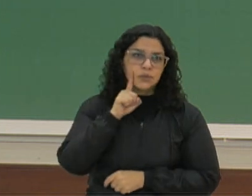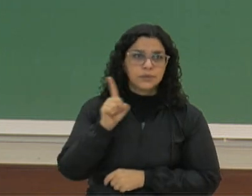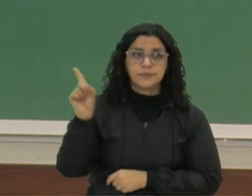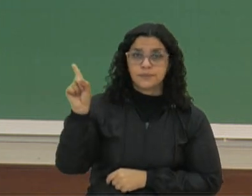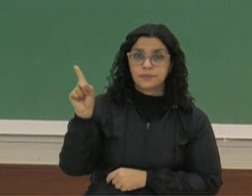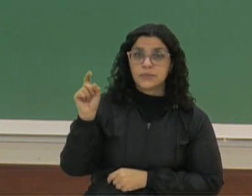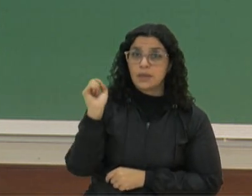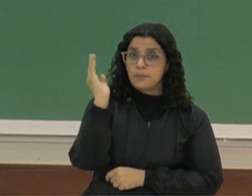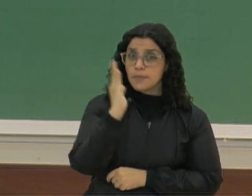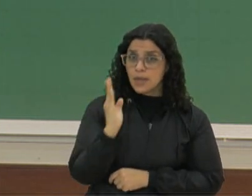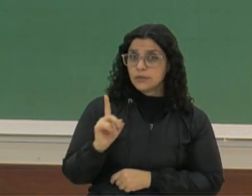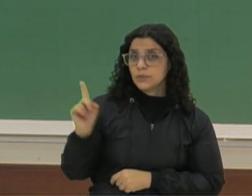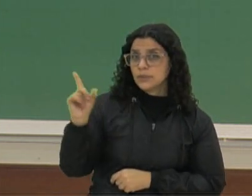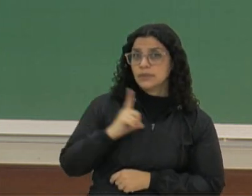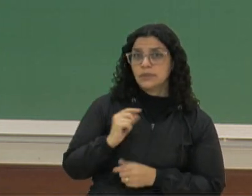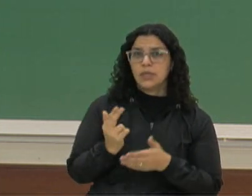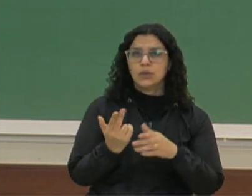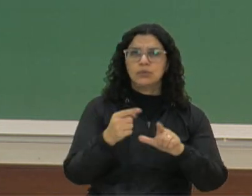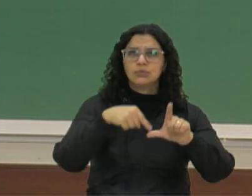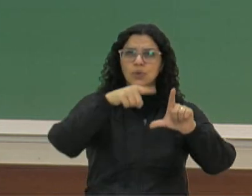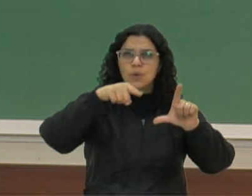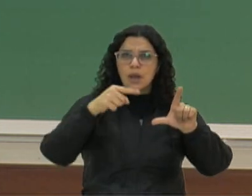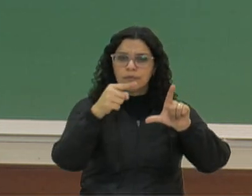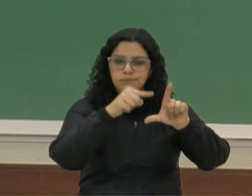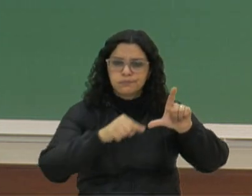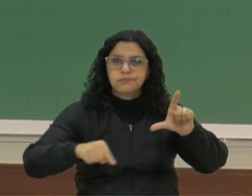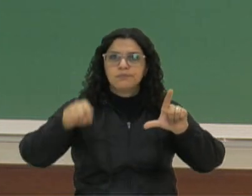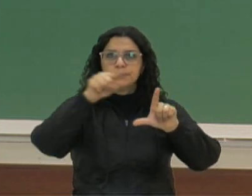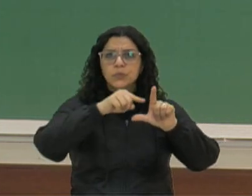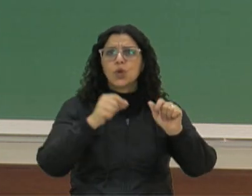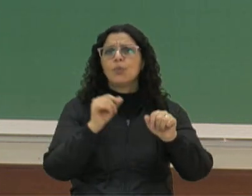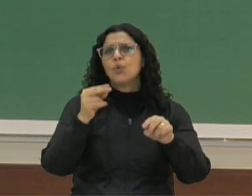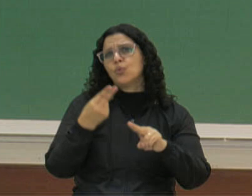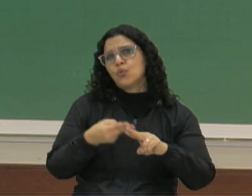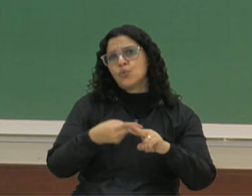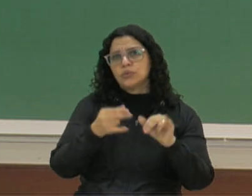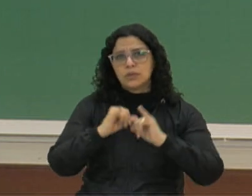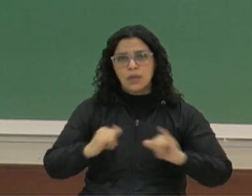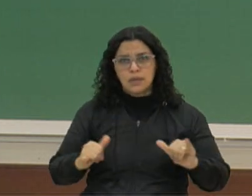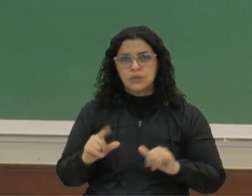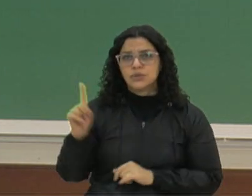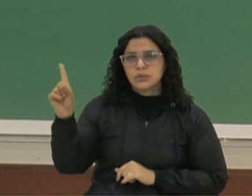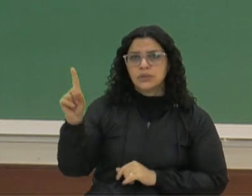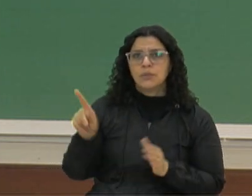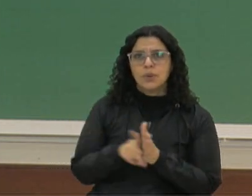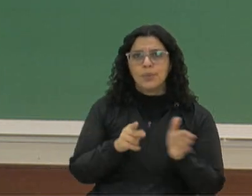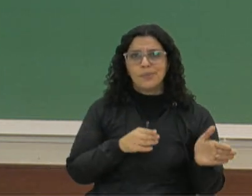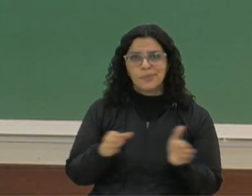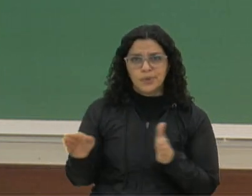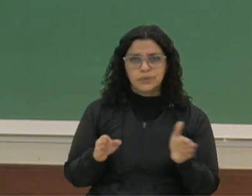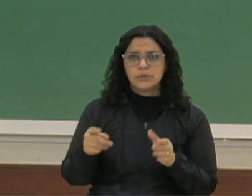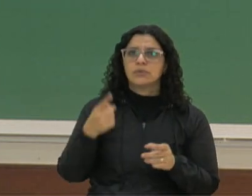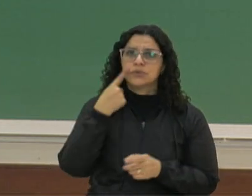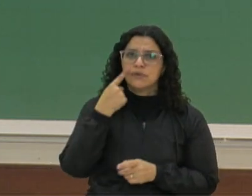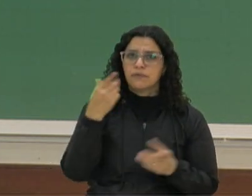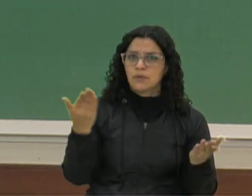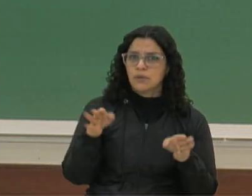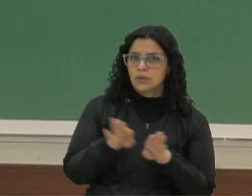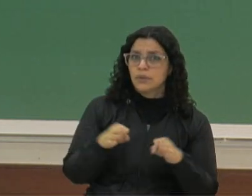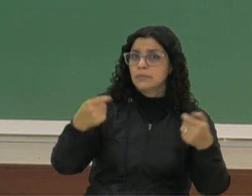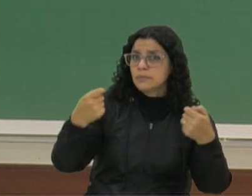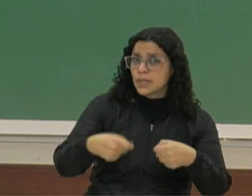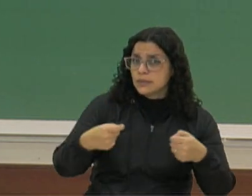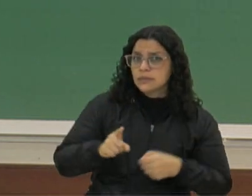Aqui no nosso país, né, temos um gráfico aí com a utilização das fontes de energia, né, que essas cadeias produtivas que a gente vai ver aí